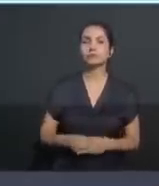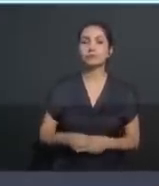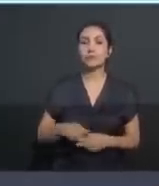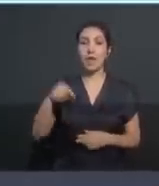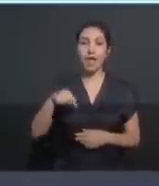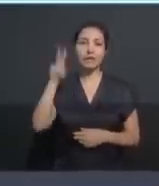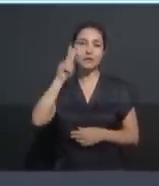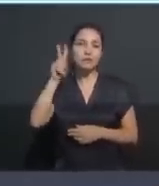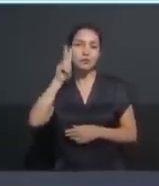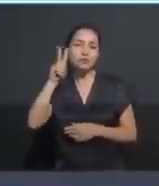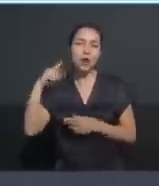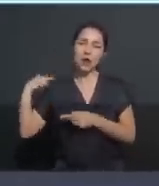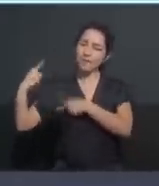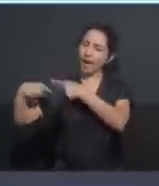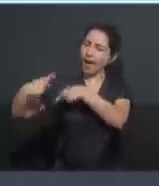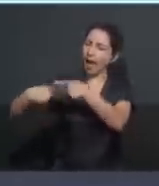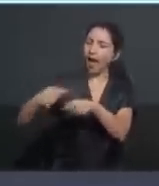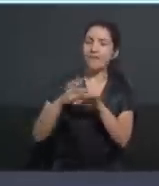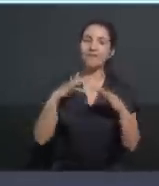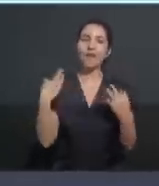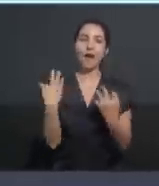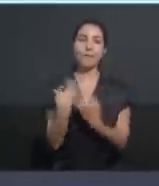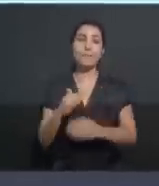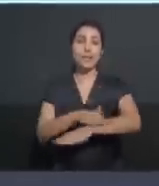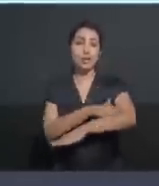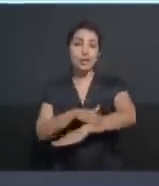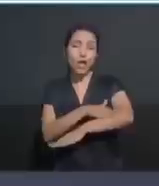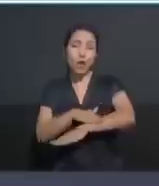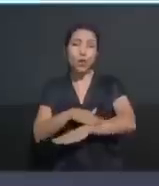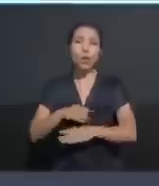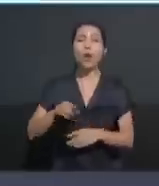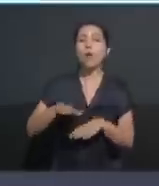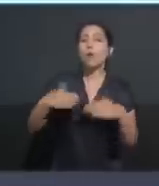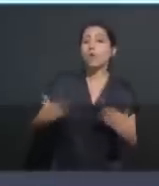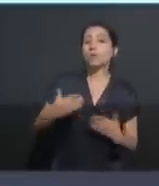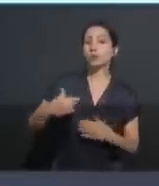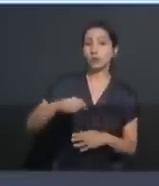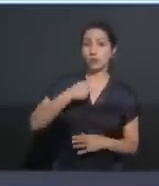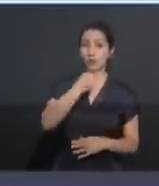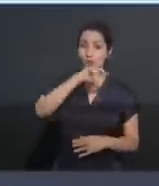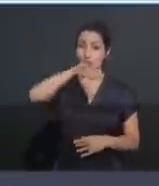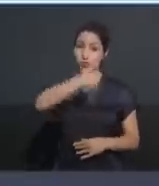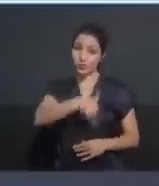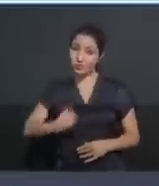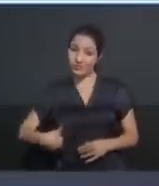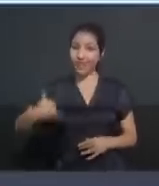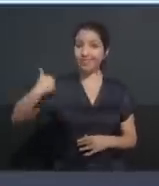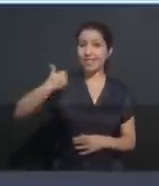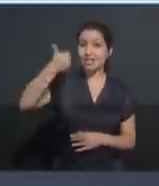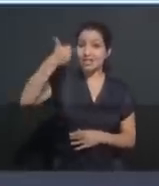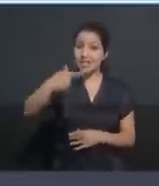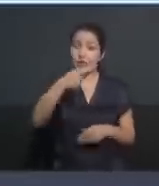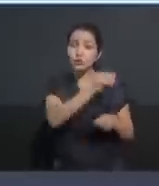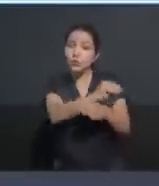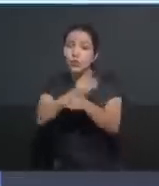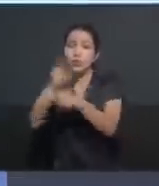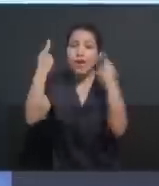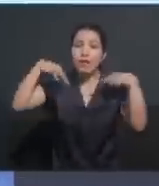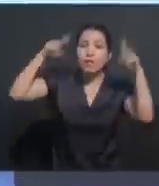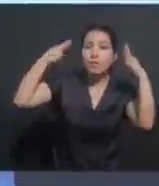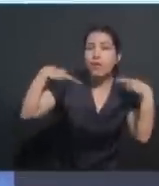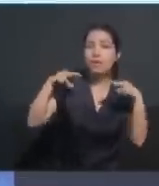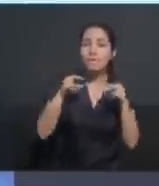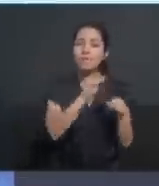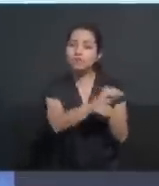é a história da família de Jacó. Quando José tinha 17 anos, pastoreava os rebanhos com